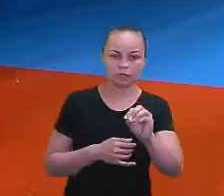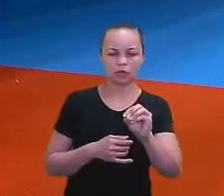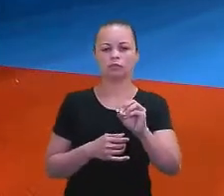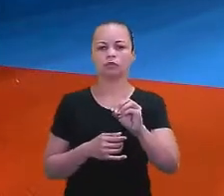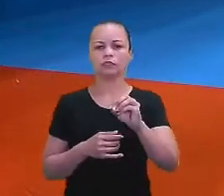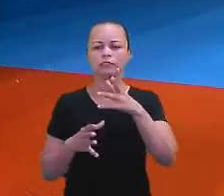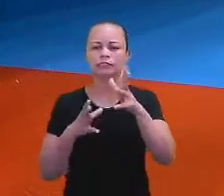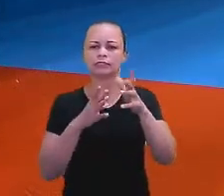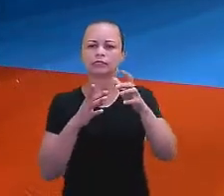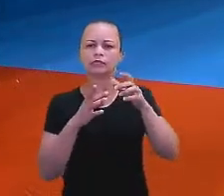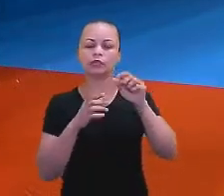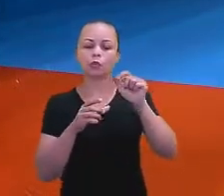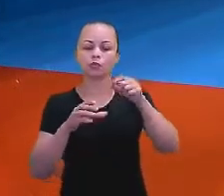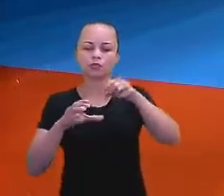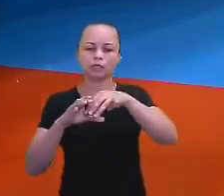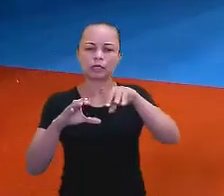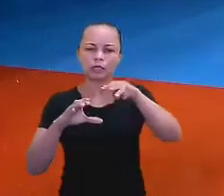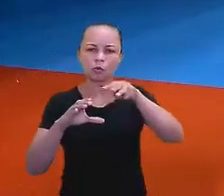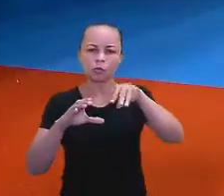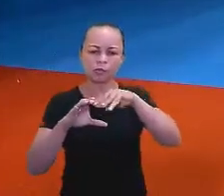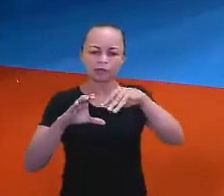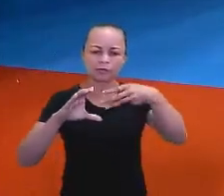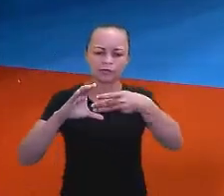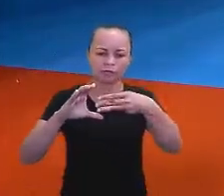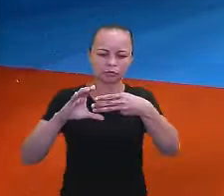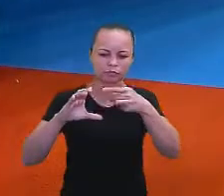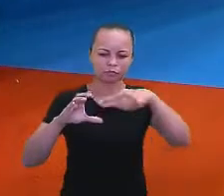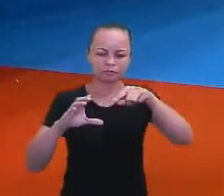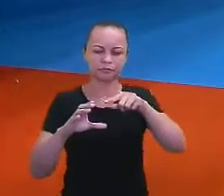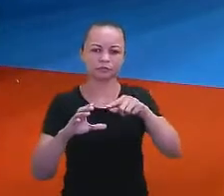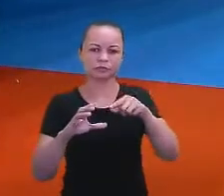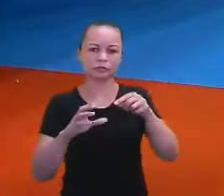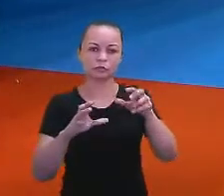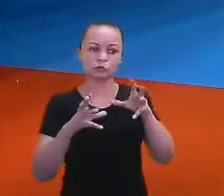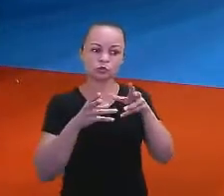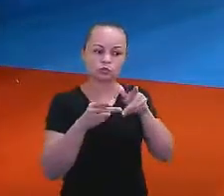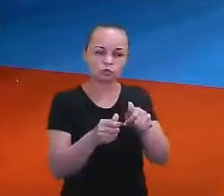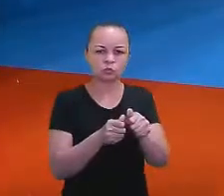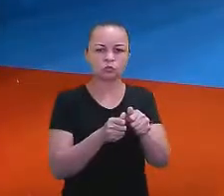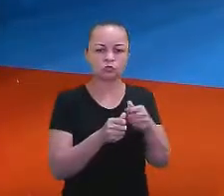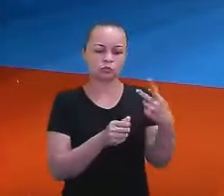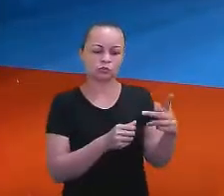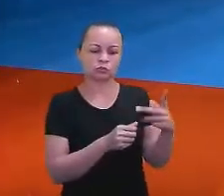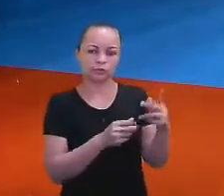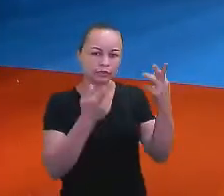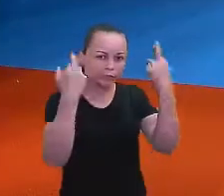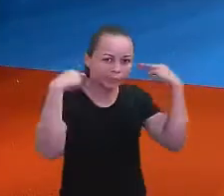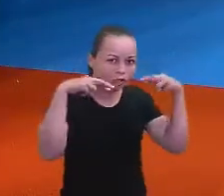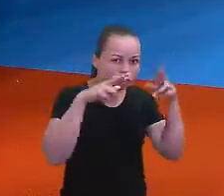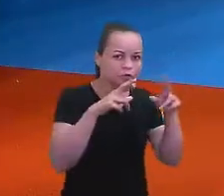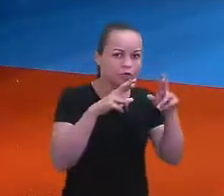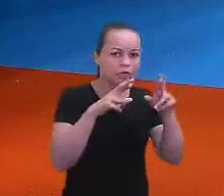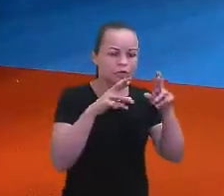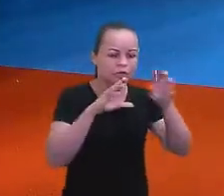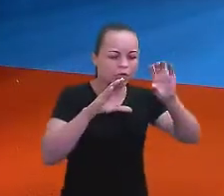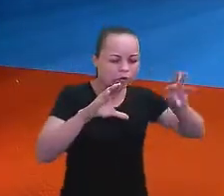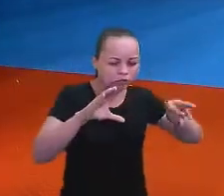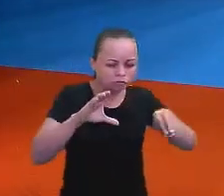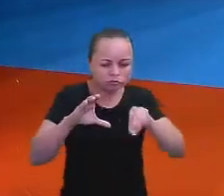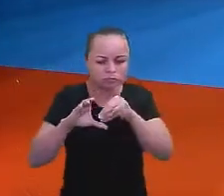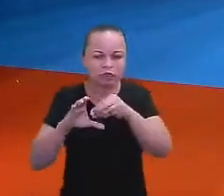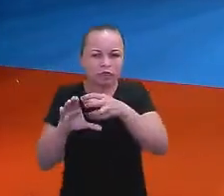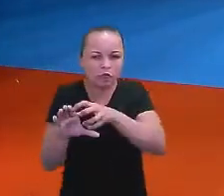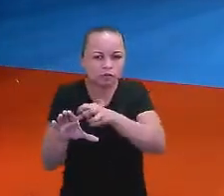diploide, que tem todo o material genético completo da Findorce, com uma célula sem núcleo, uma célula que foi tirada do